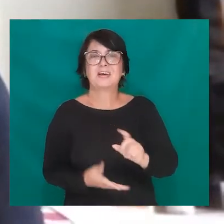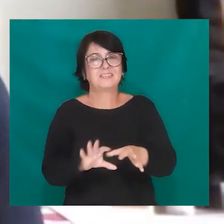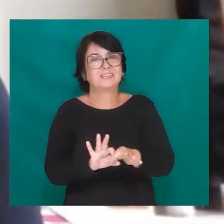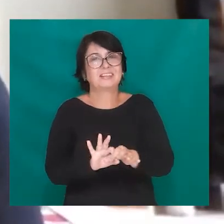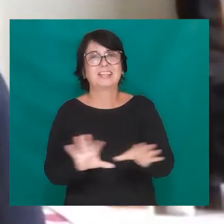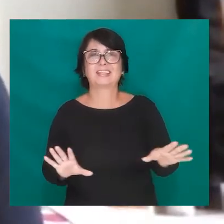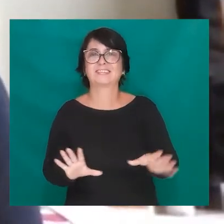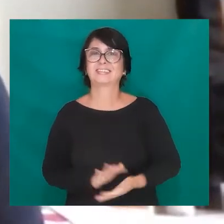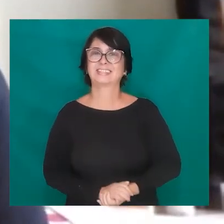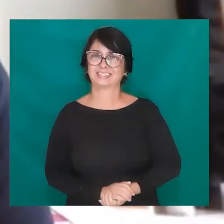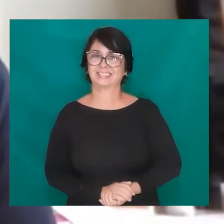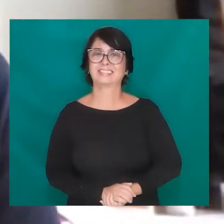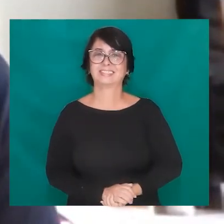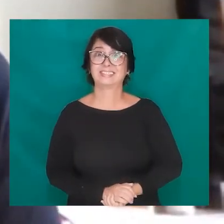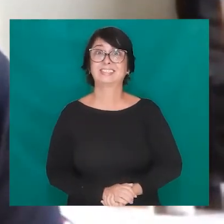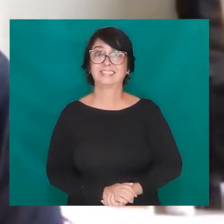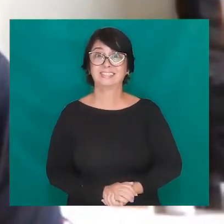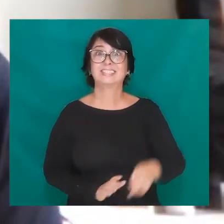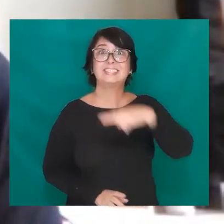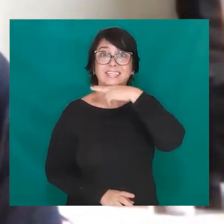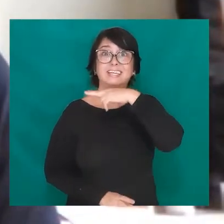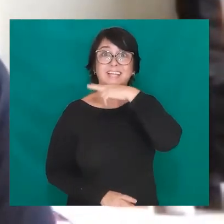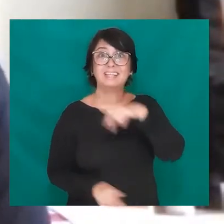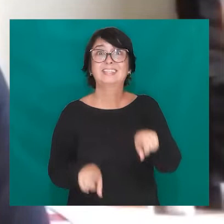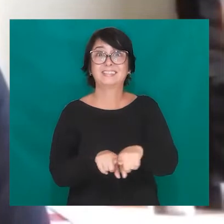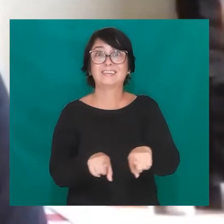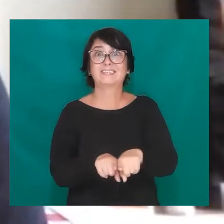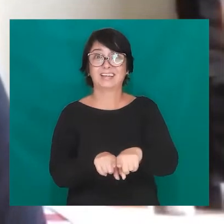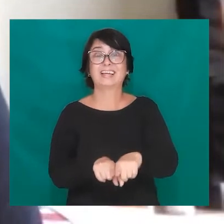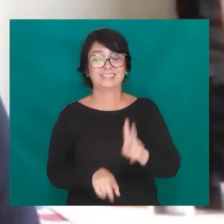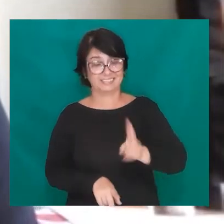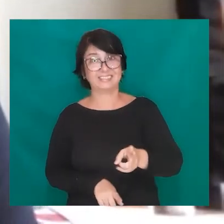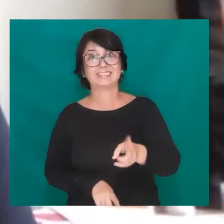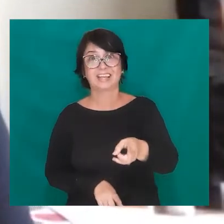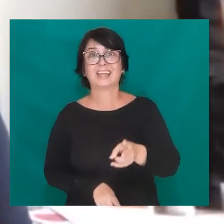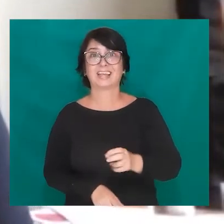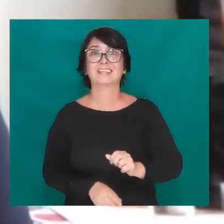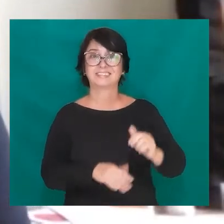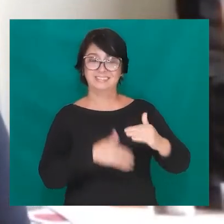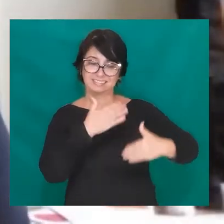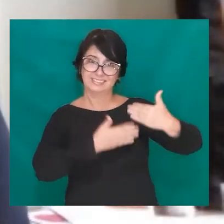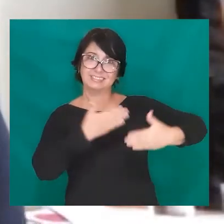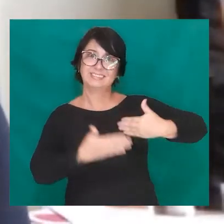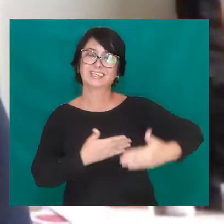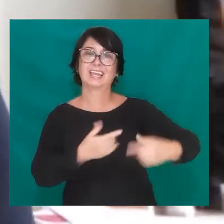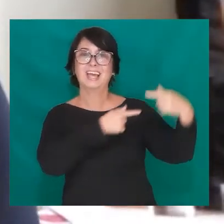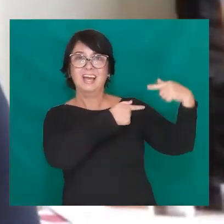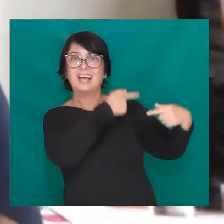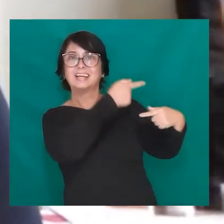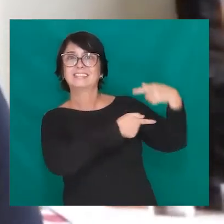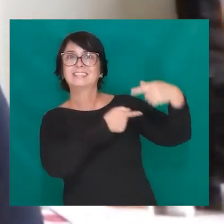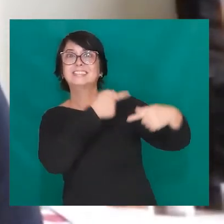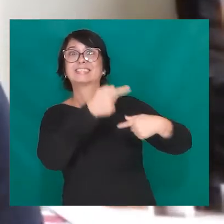espontâneo também. E agora, minhas netas já estão querendo dar aula também, não sei o que fazer mais. É o